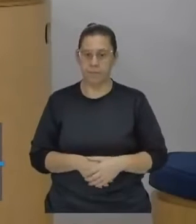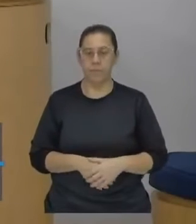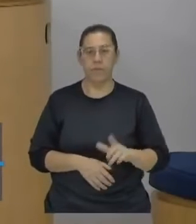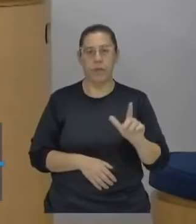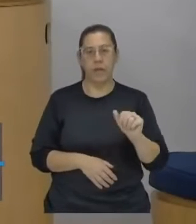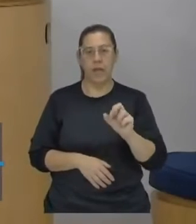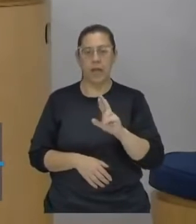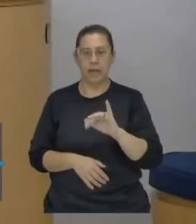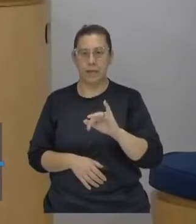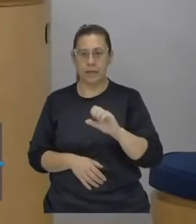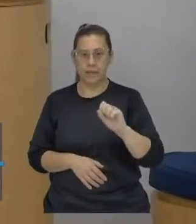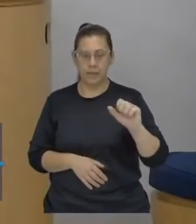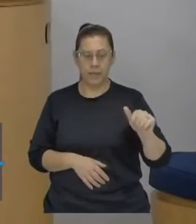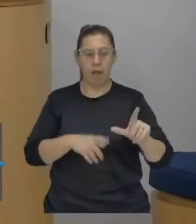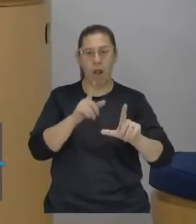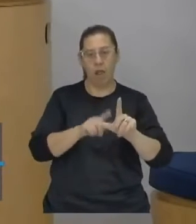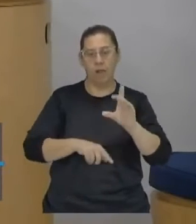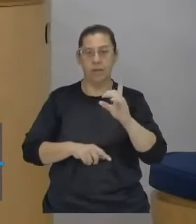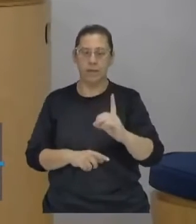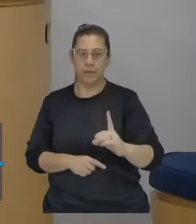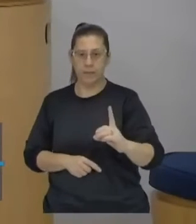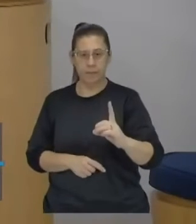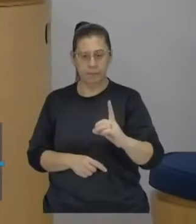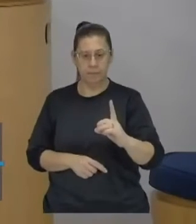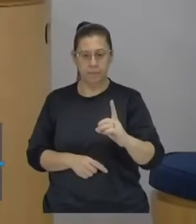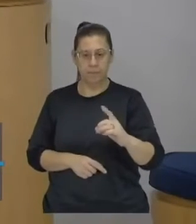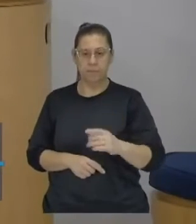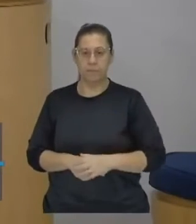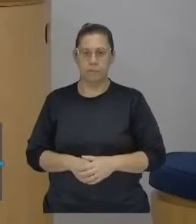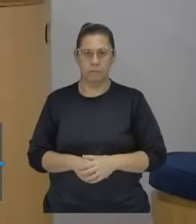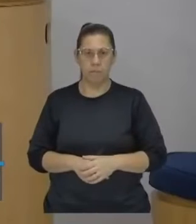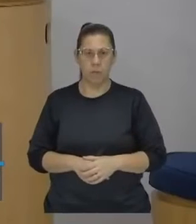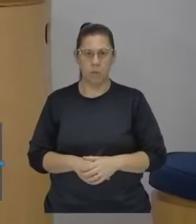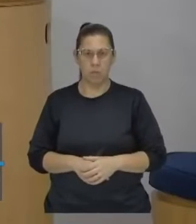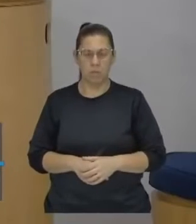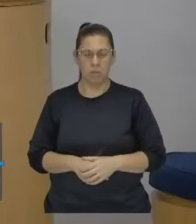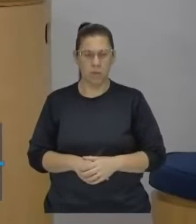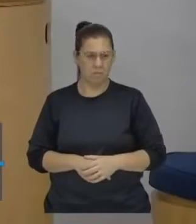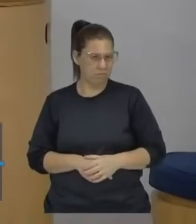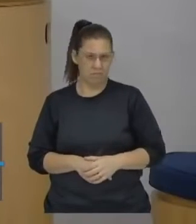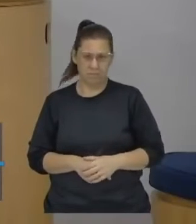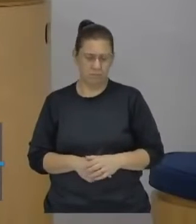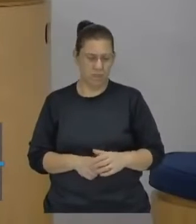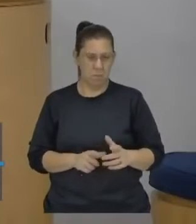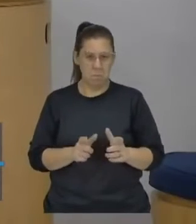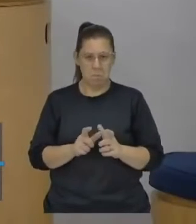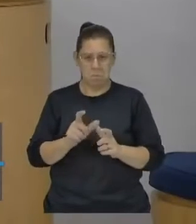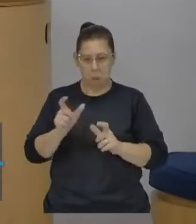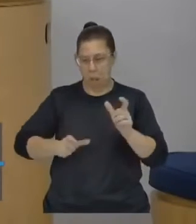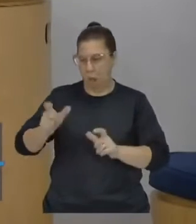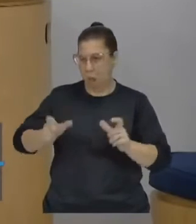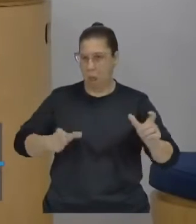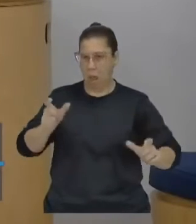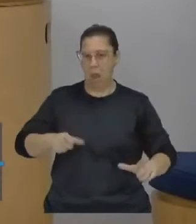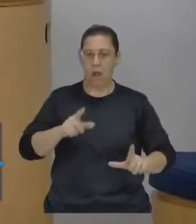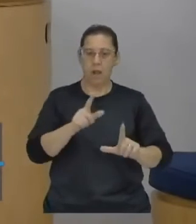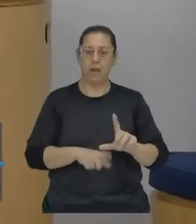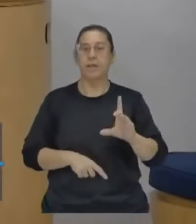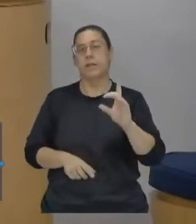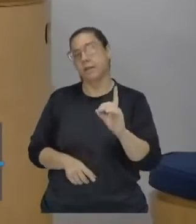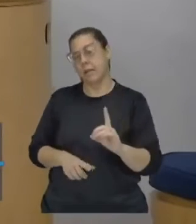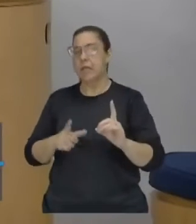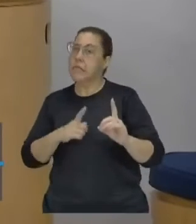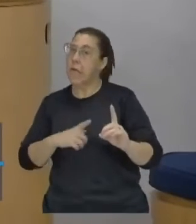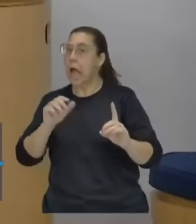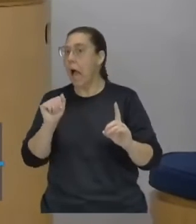da Pro Arlete colocou letra D. A maioria colocou letra D, viu, Andréia? Tá. E escapou uma letra A e uma letra